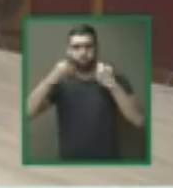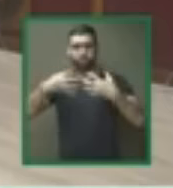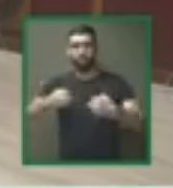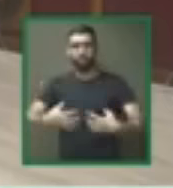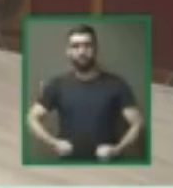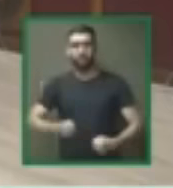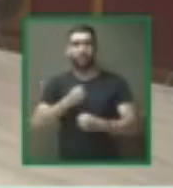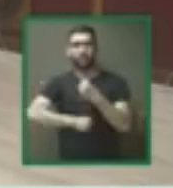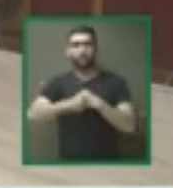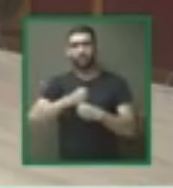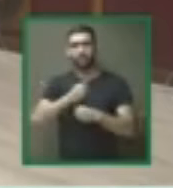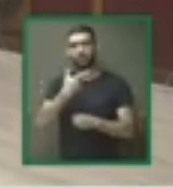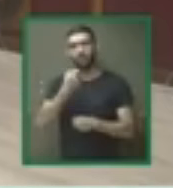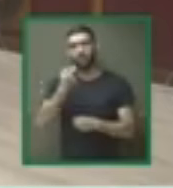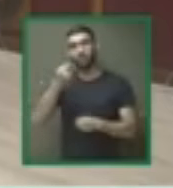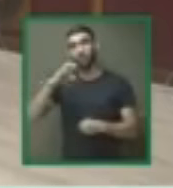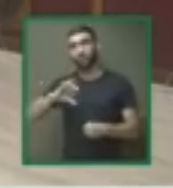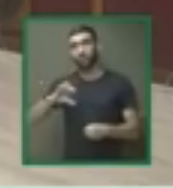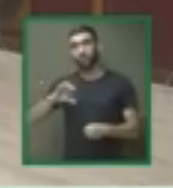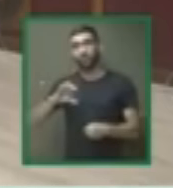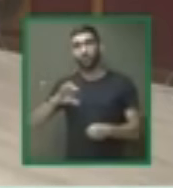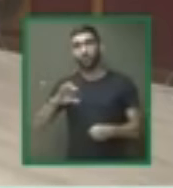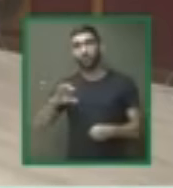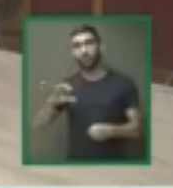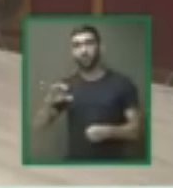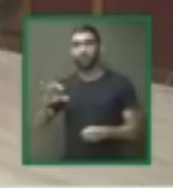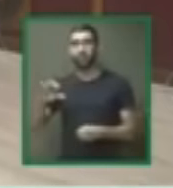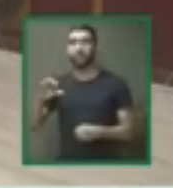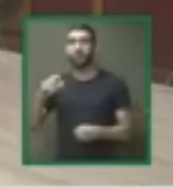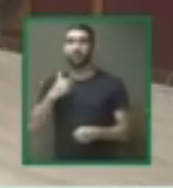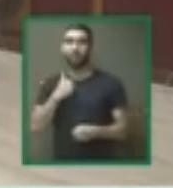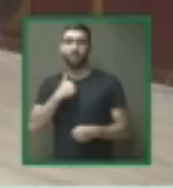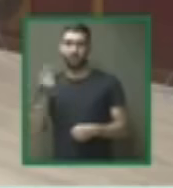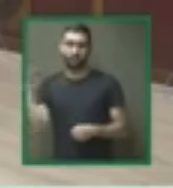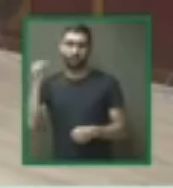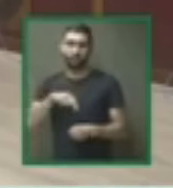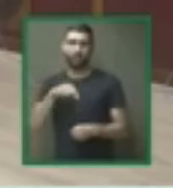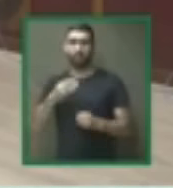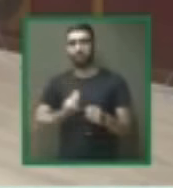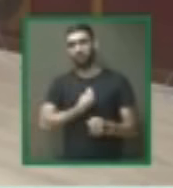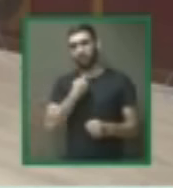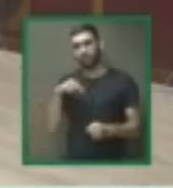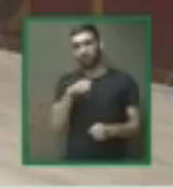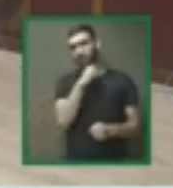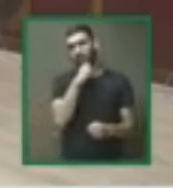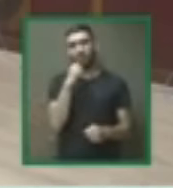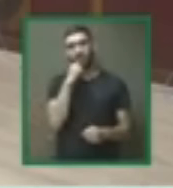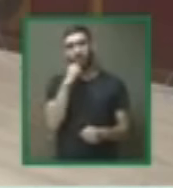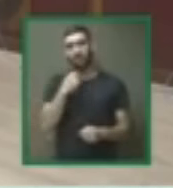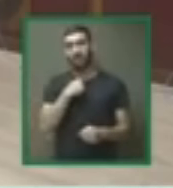em 2009, perdão, começou em 2008, em 2009 eu vim para morar aqui no Amapá. Eu era o